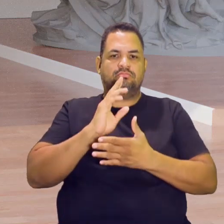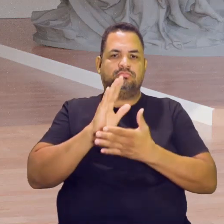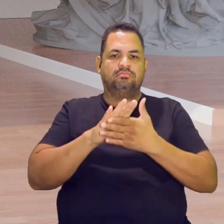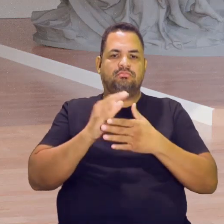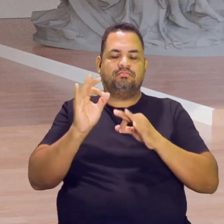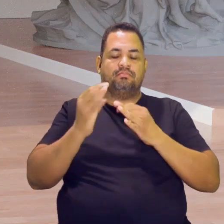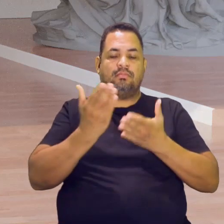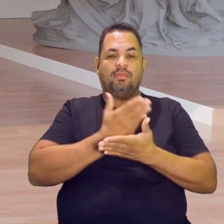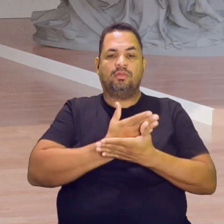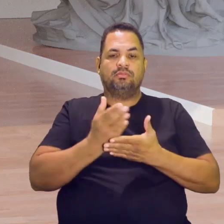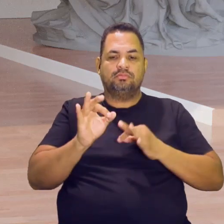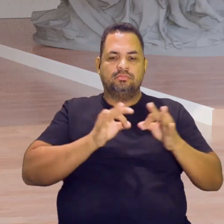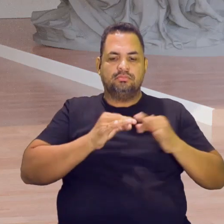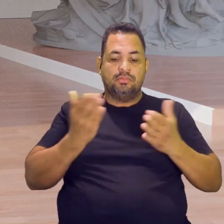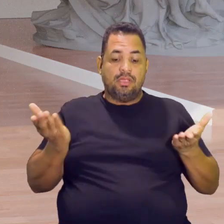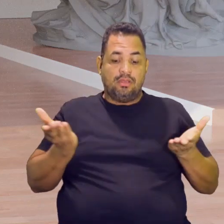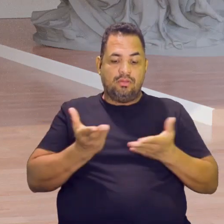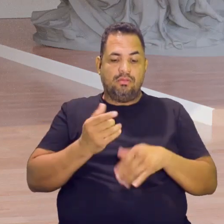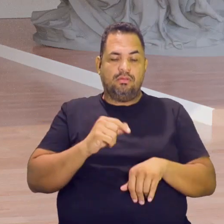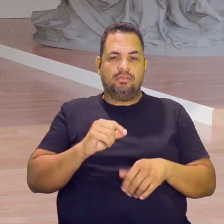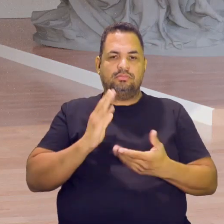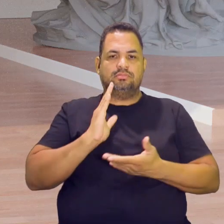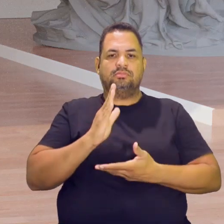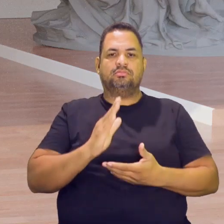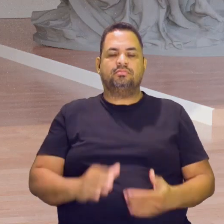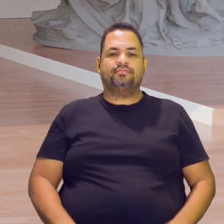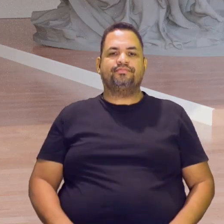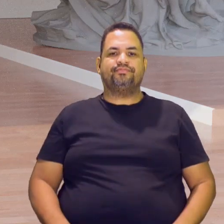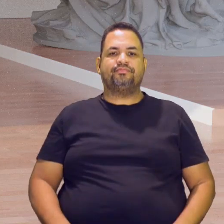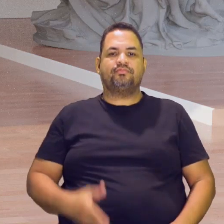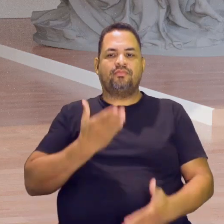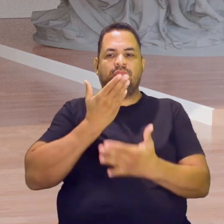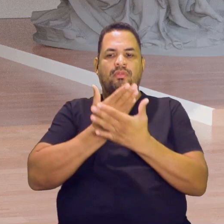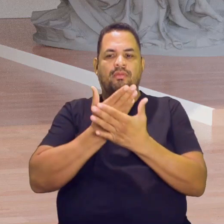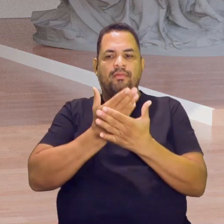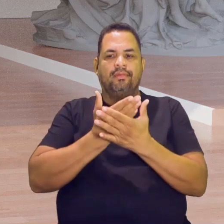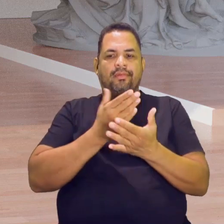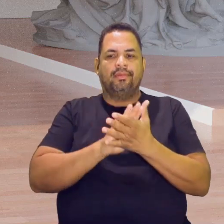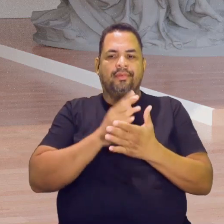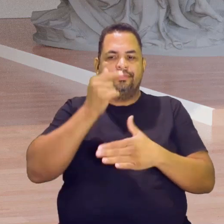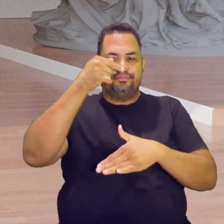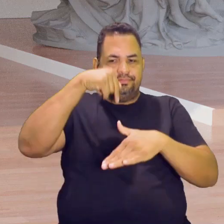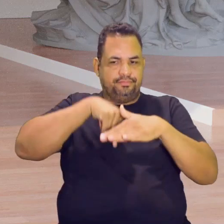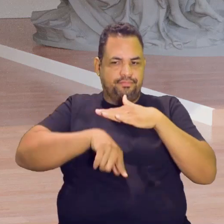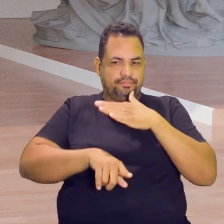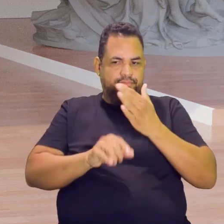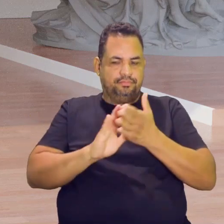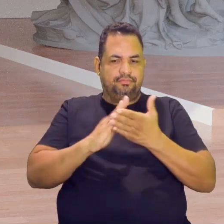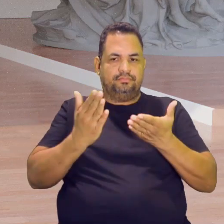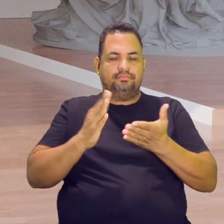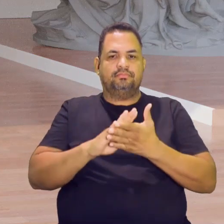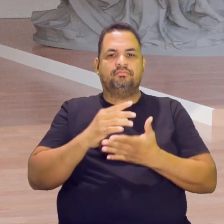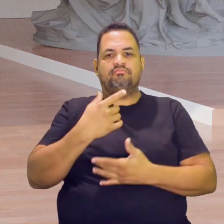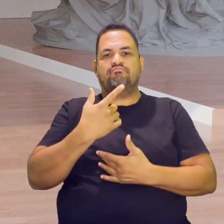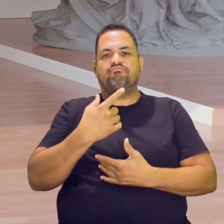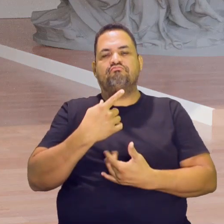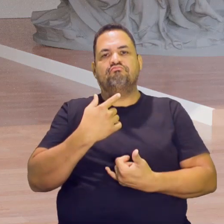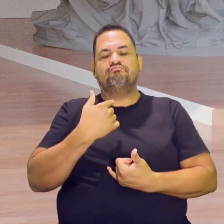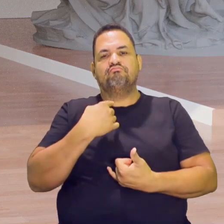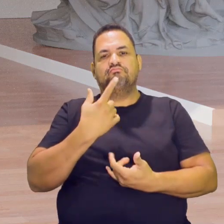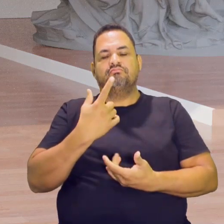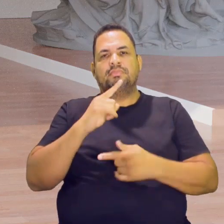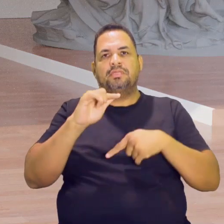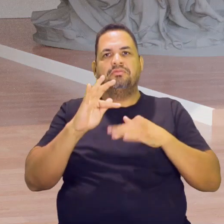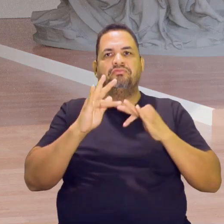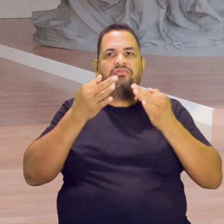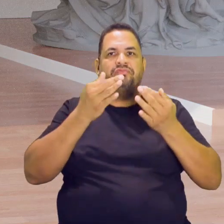se prepararem desde agora, certo? Então, estudar aí de forma mais aprofundada, para que vocês não tenham que, em